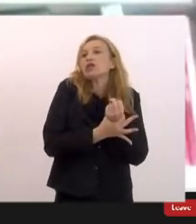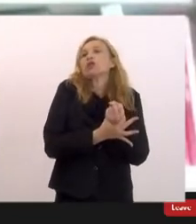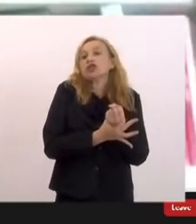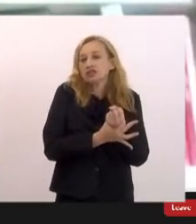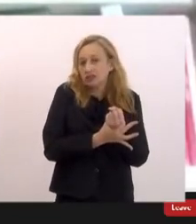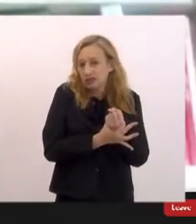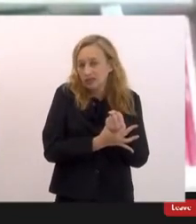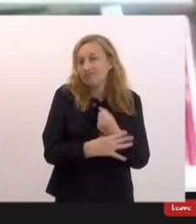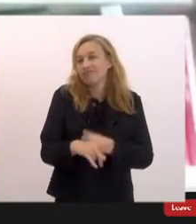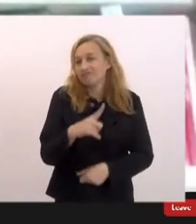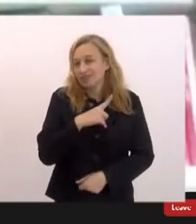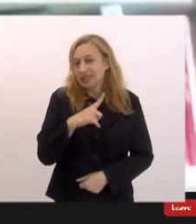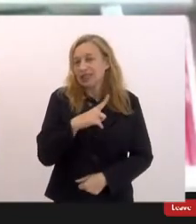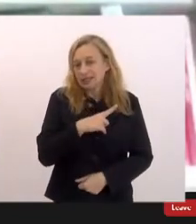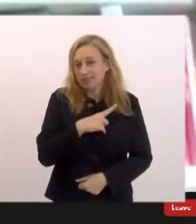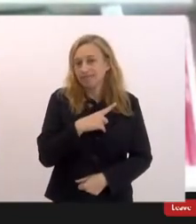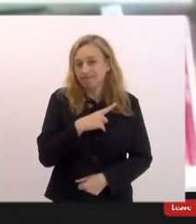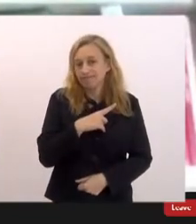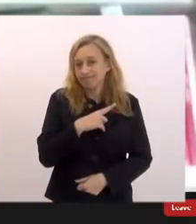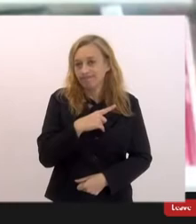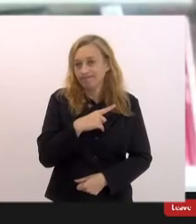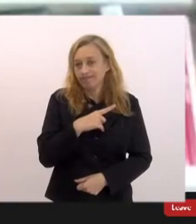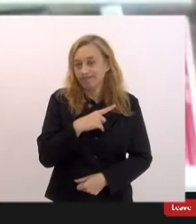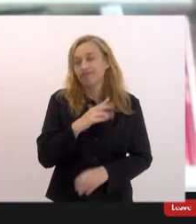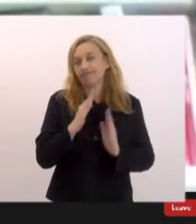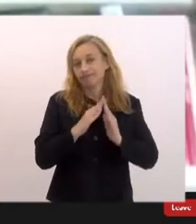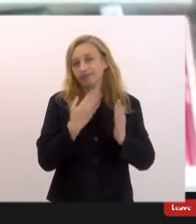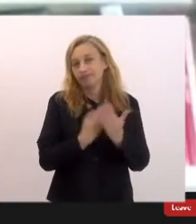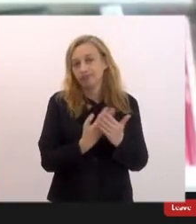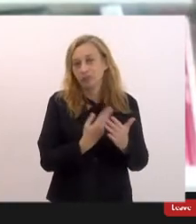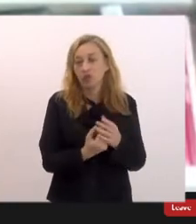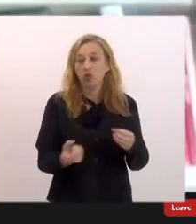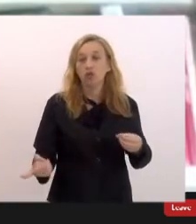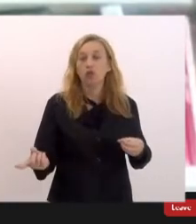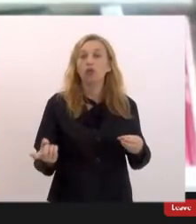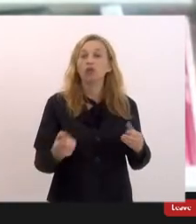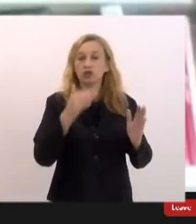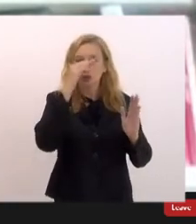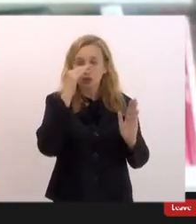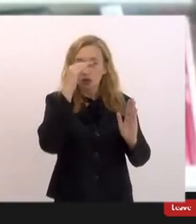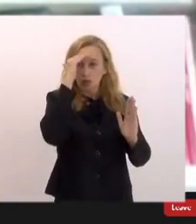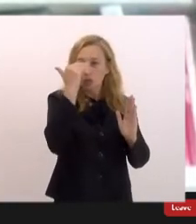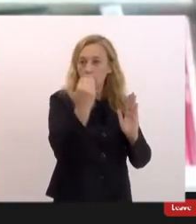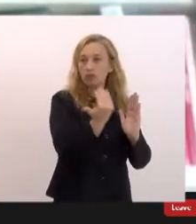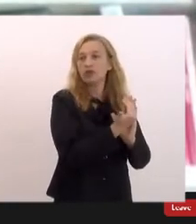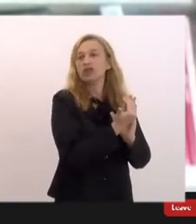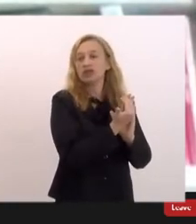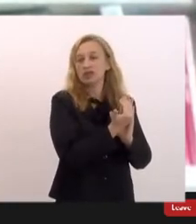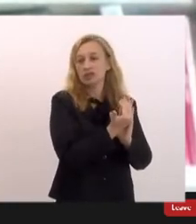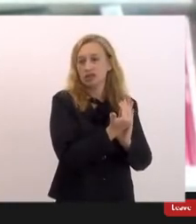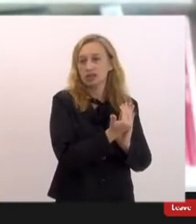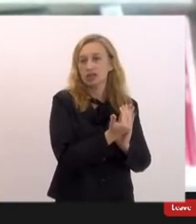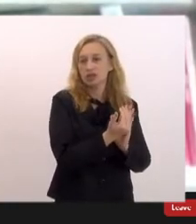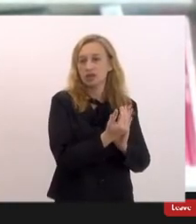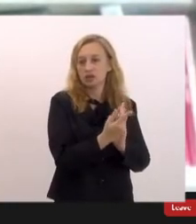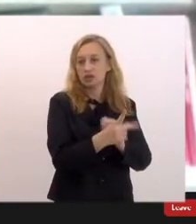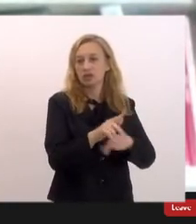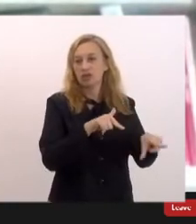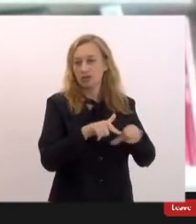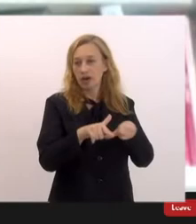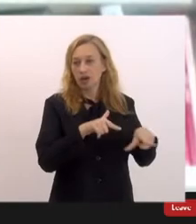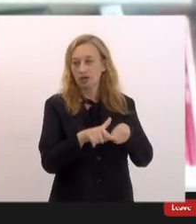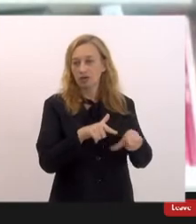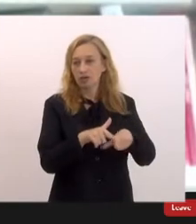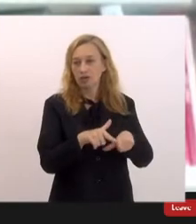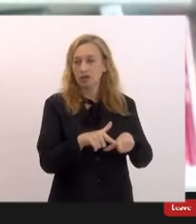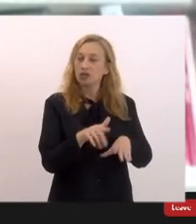segurança para que a escola possa cumprir o seu papel e que as crianças,